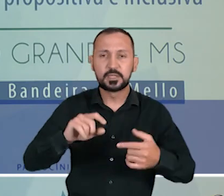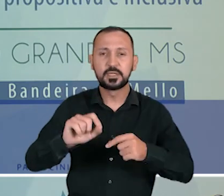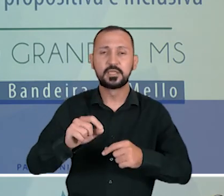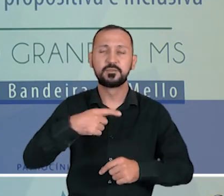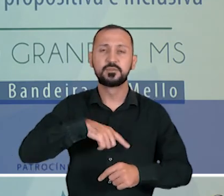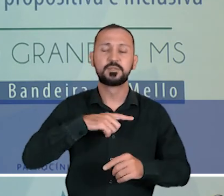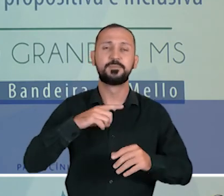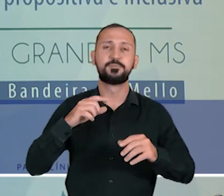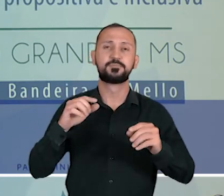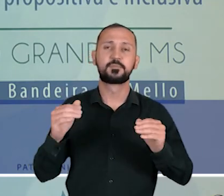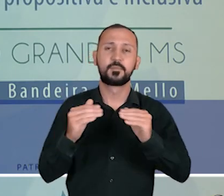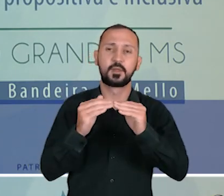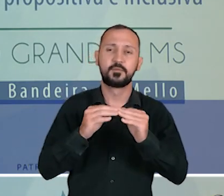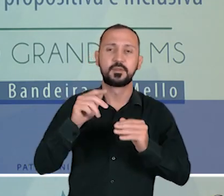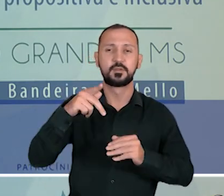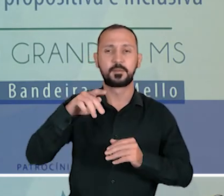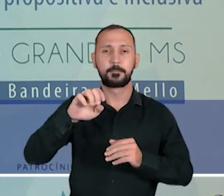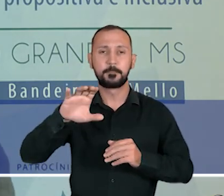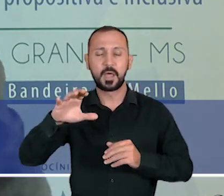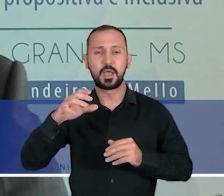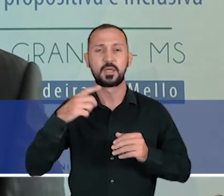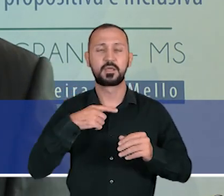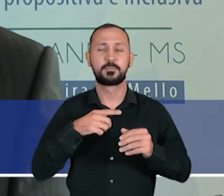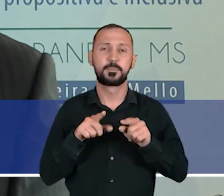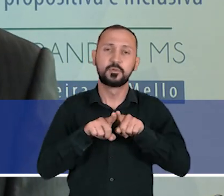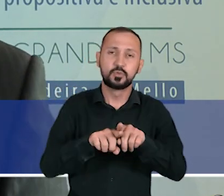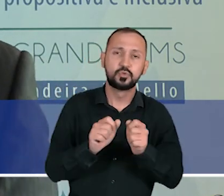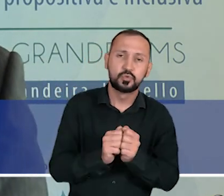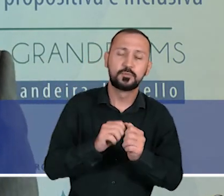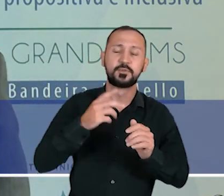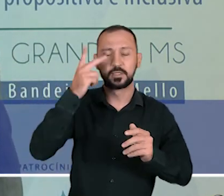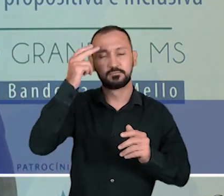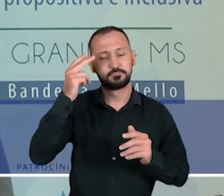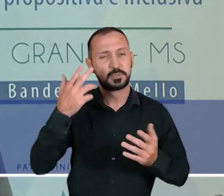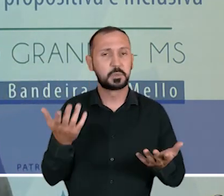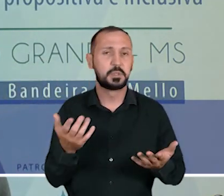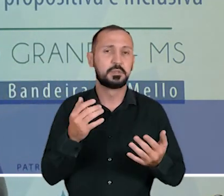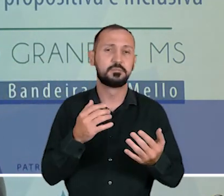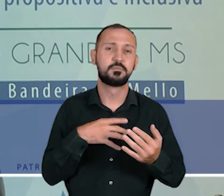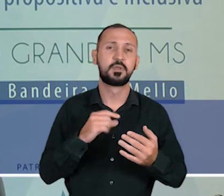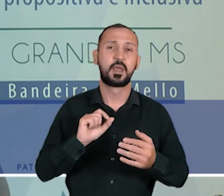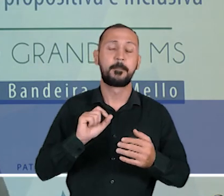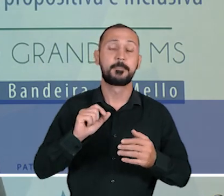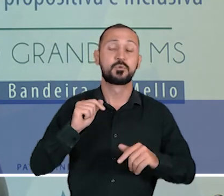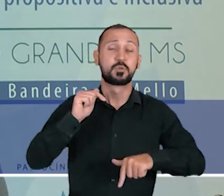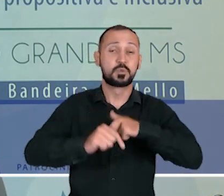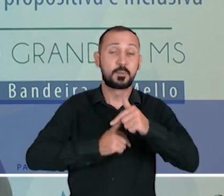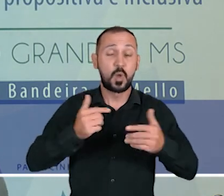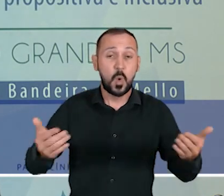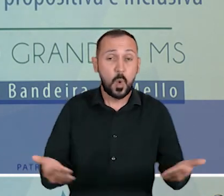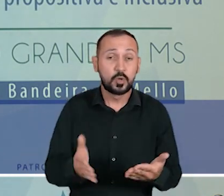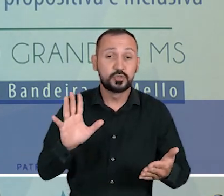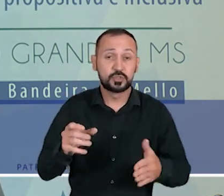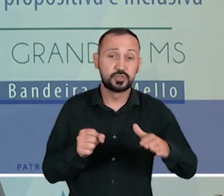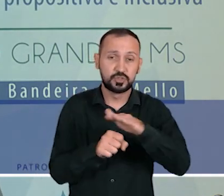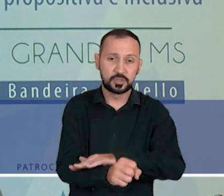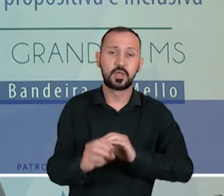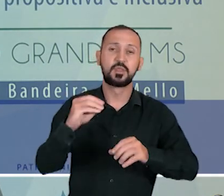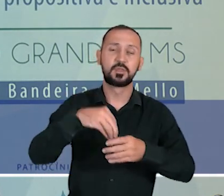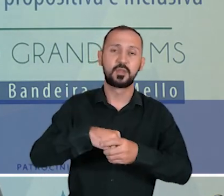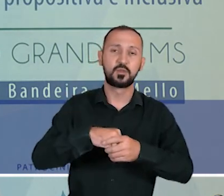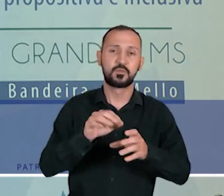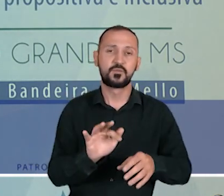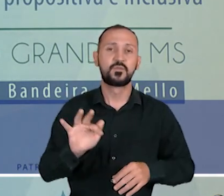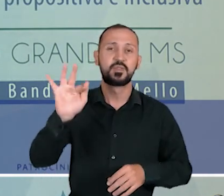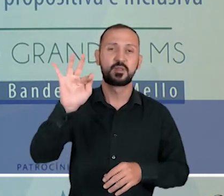que eles serão tratados na PEC paralela, para ficar tranquilo quem está nos estados e municípios. Os servidores que estão hoje já